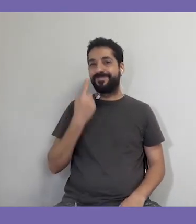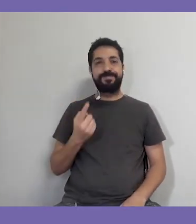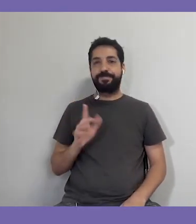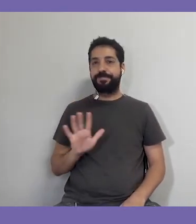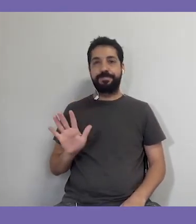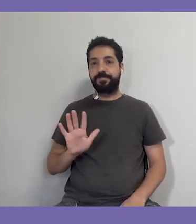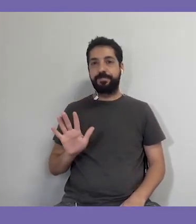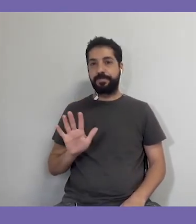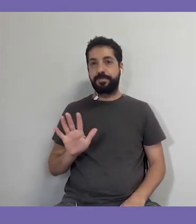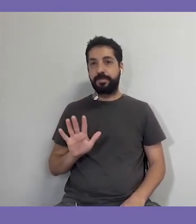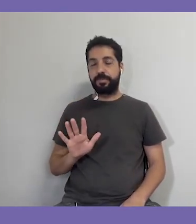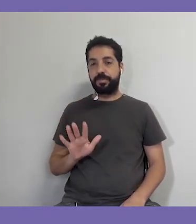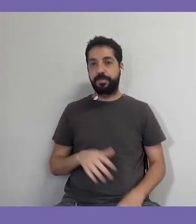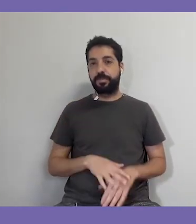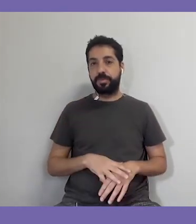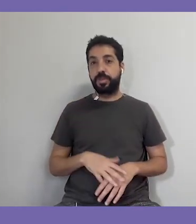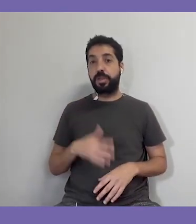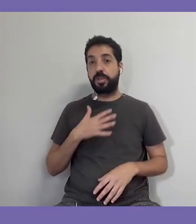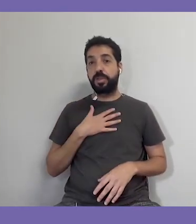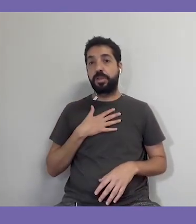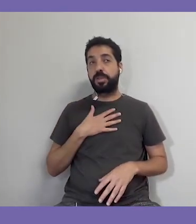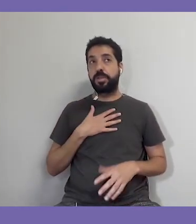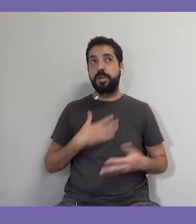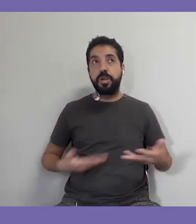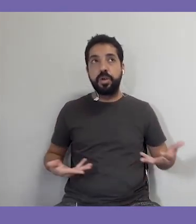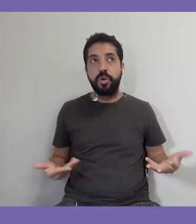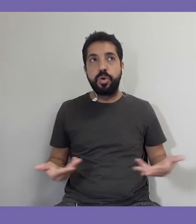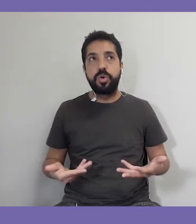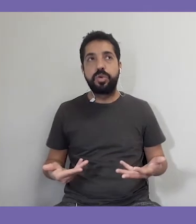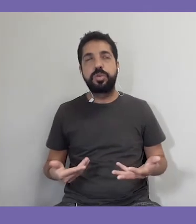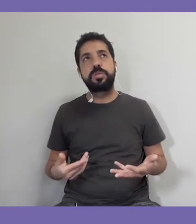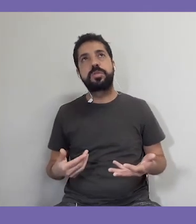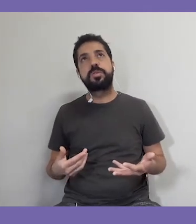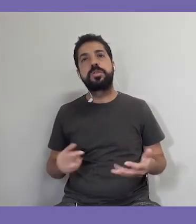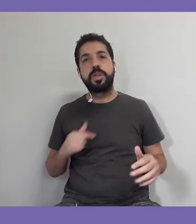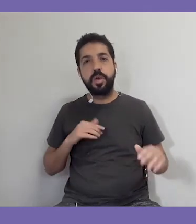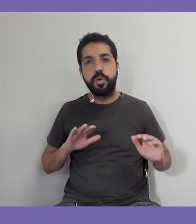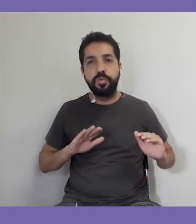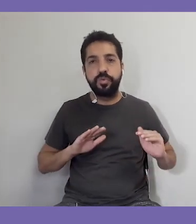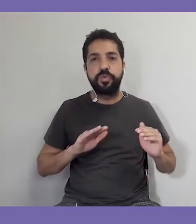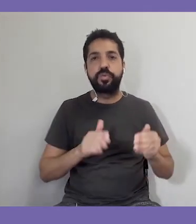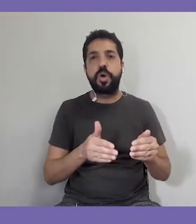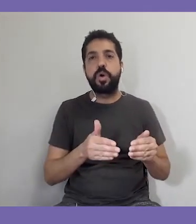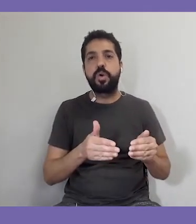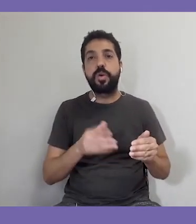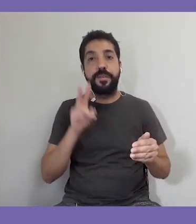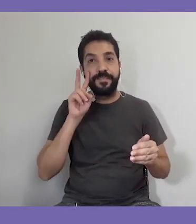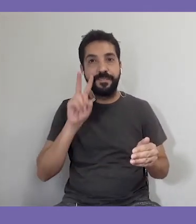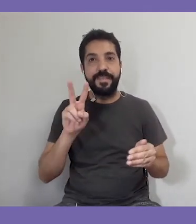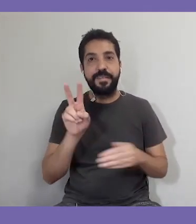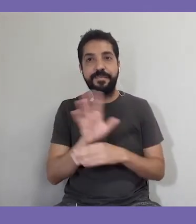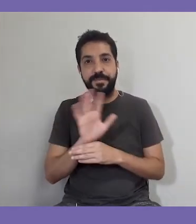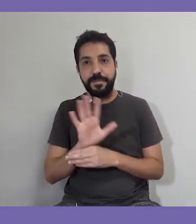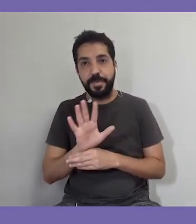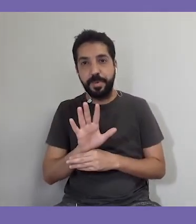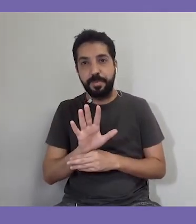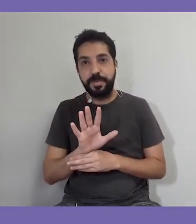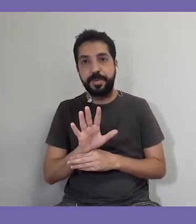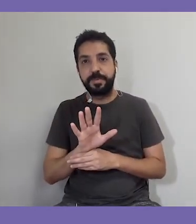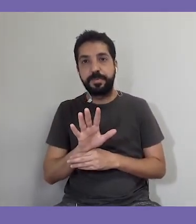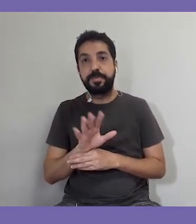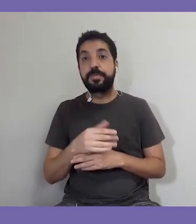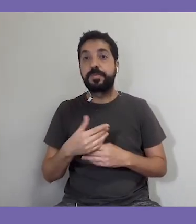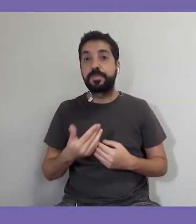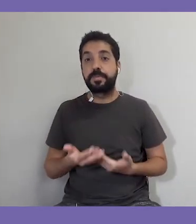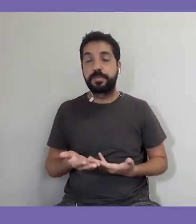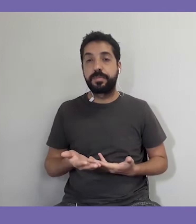Não, do acredito Diogo que eu Leite. não vi o Menino Pássaro. Hoje, assim, hoje eu tinha me dedicado a ver os filmes,